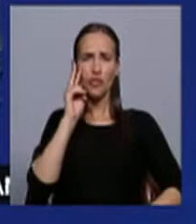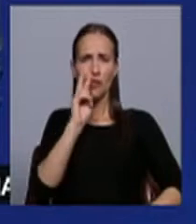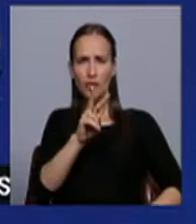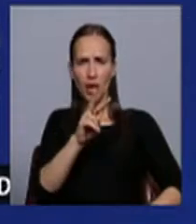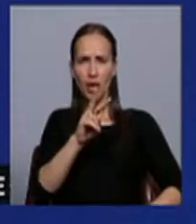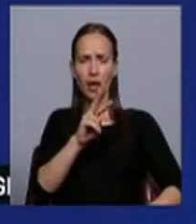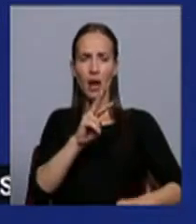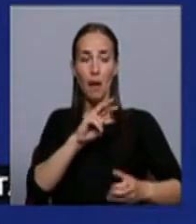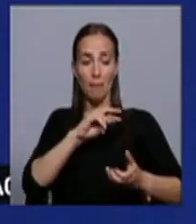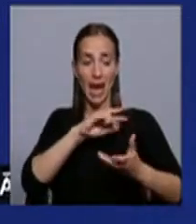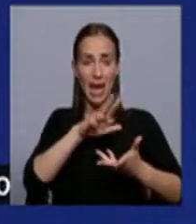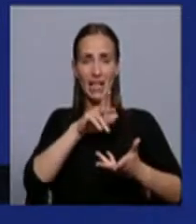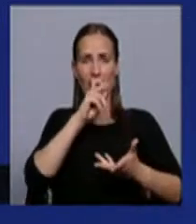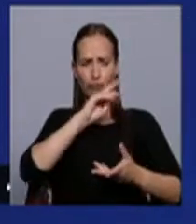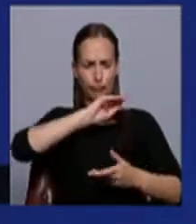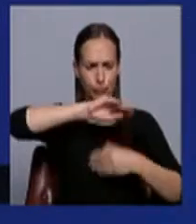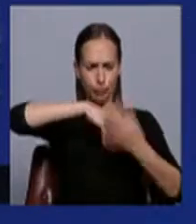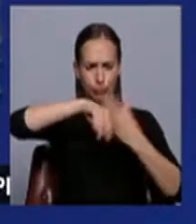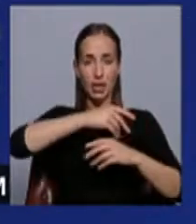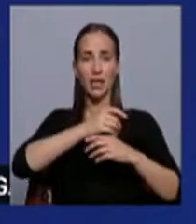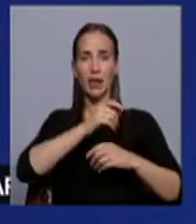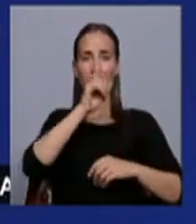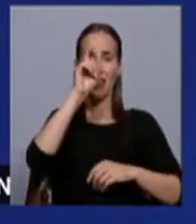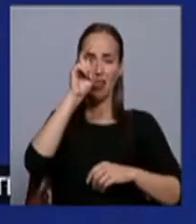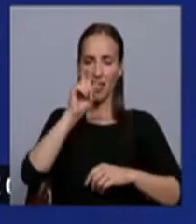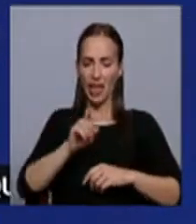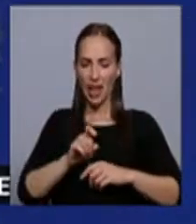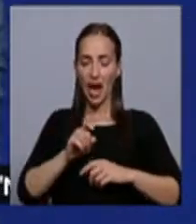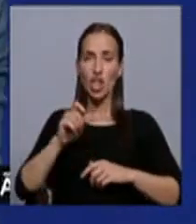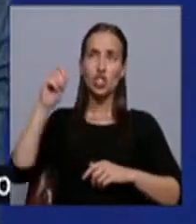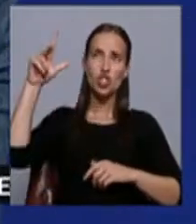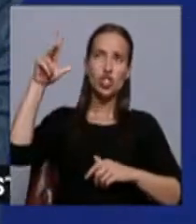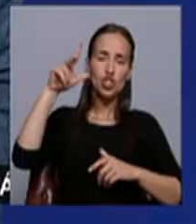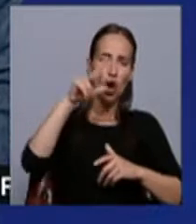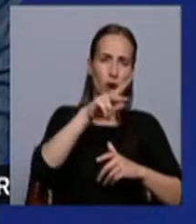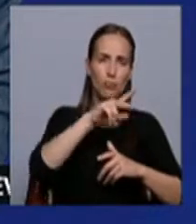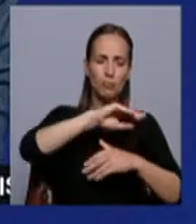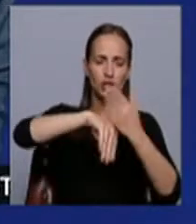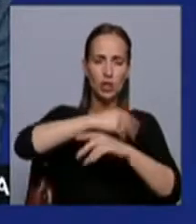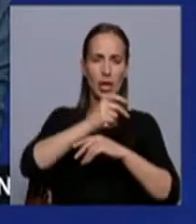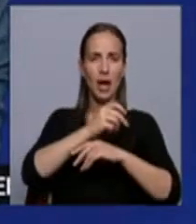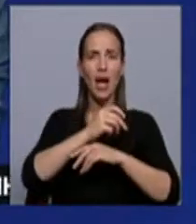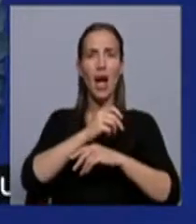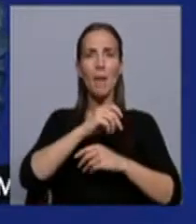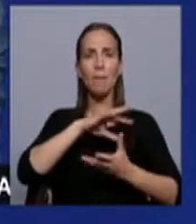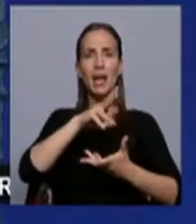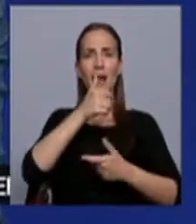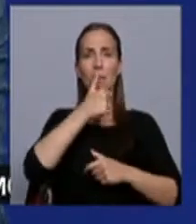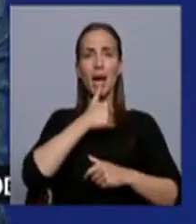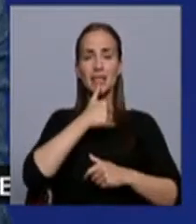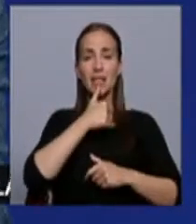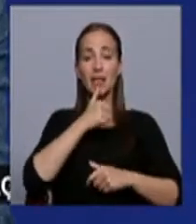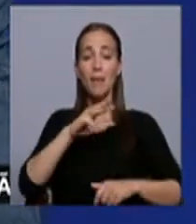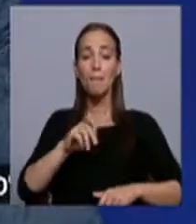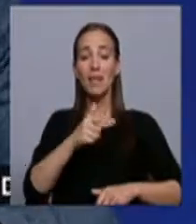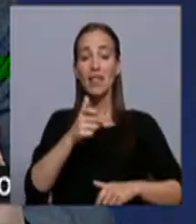ainda precisar, não conseguimos entender, quando nós olhamos para uma atmosfera mais turbulenta, quando olhamos para